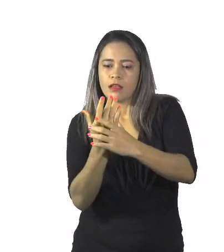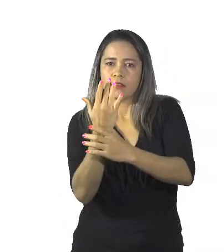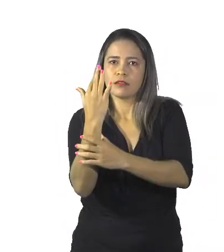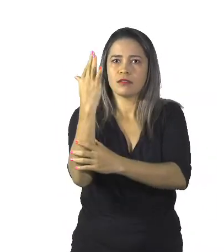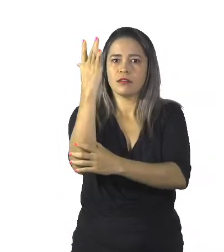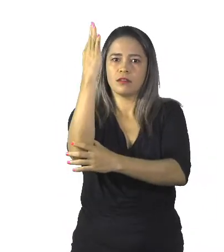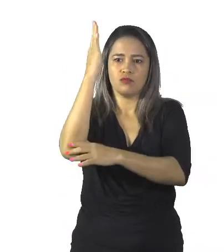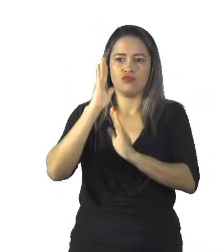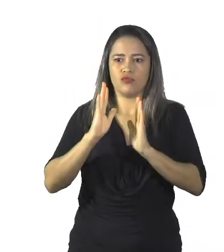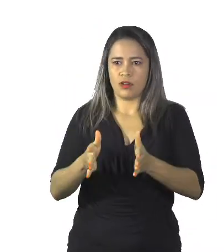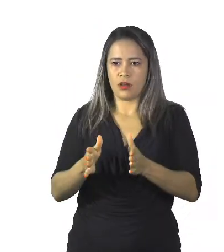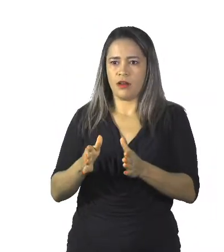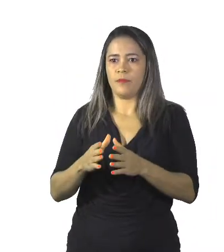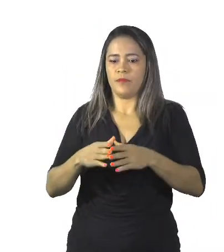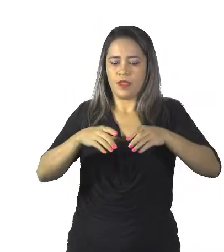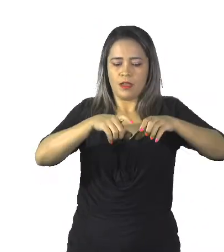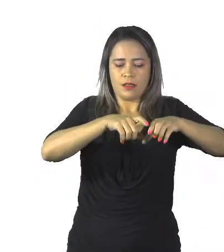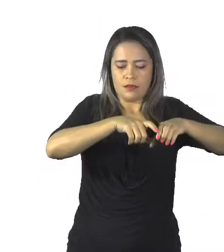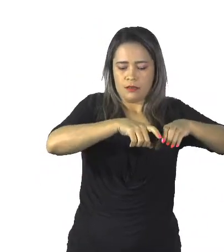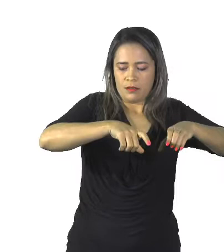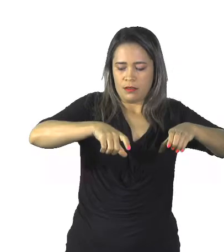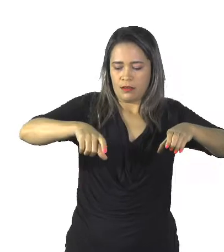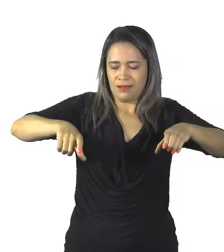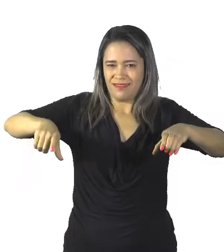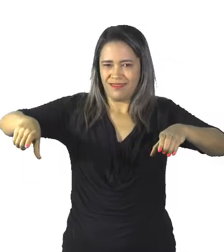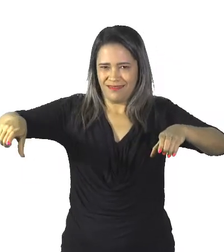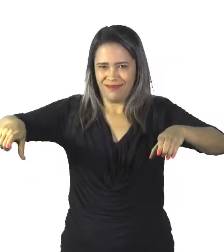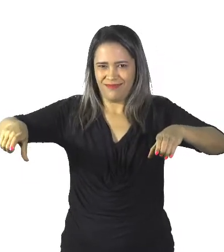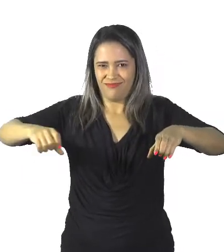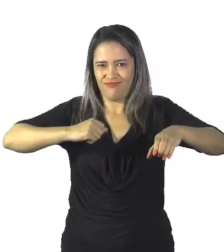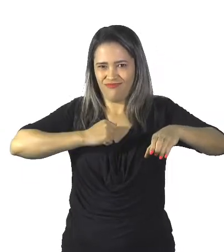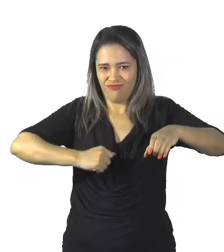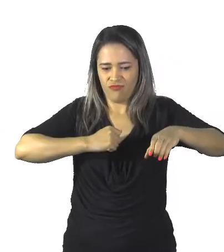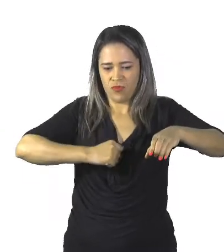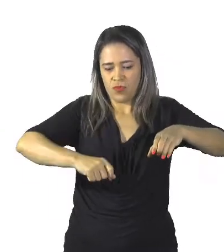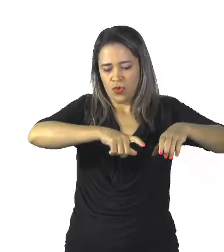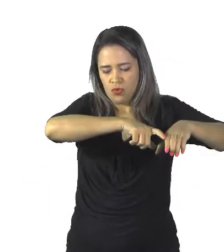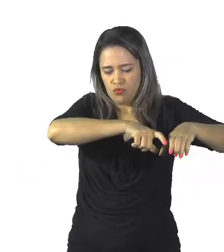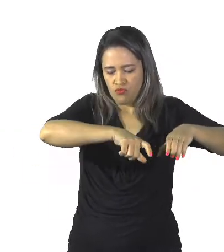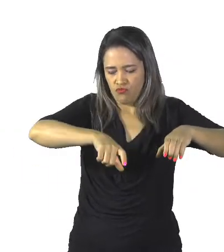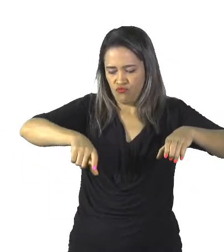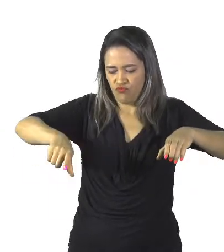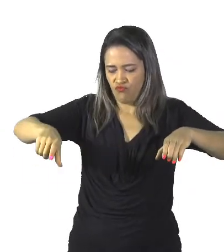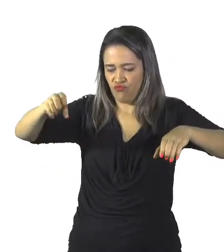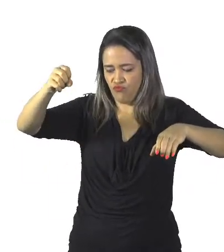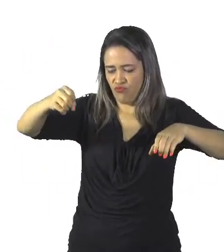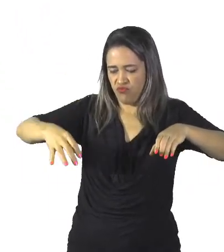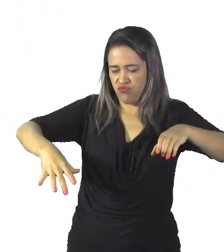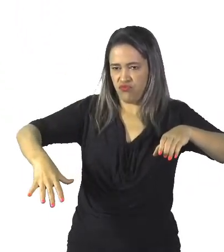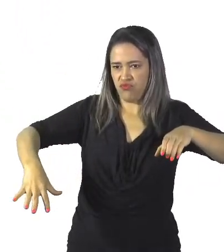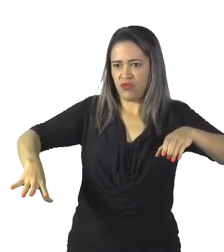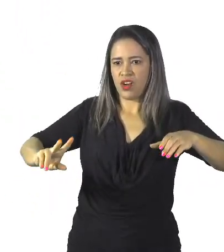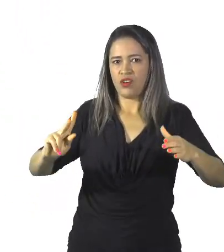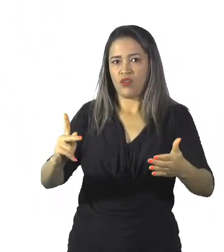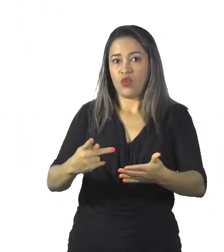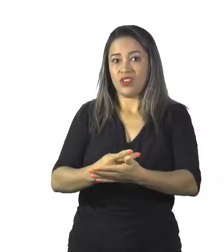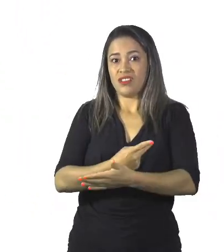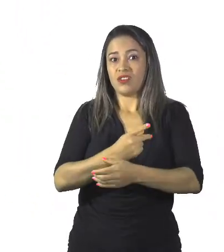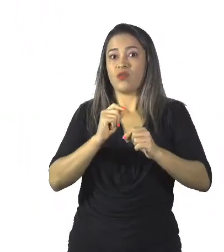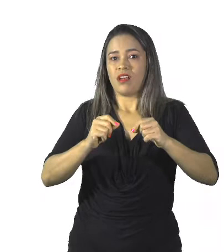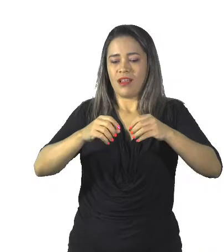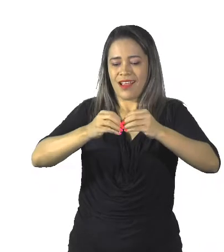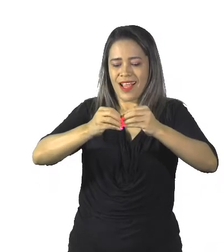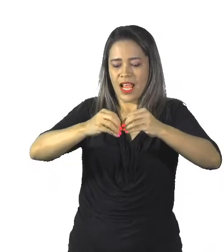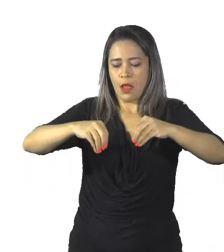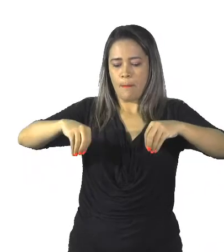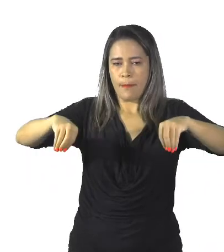a tubulação de esgoto, né, da empresa que faz o tratamento de esgoto na nossa cidade, e aconteceu um vazamento